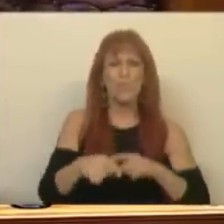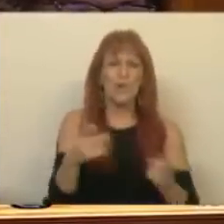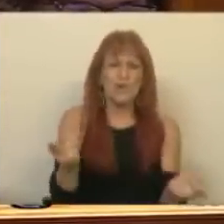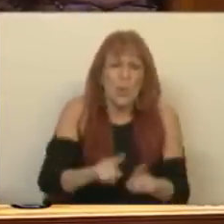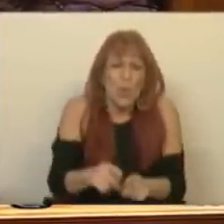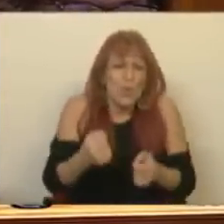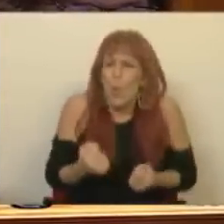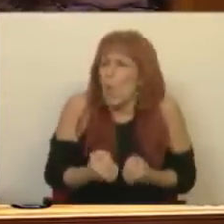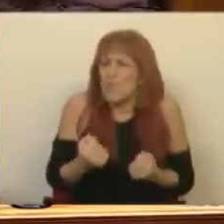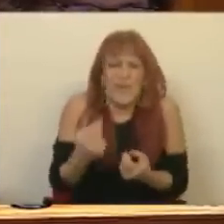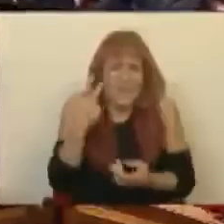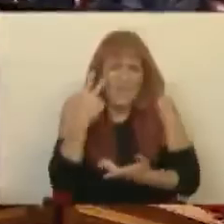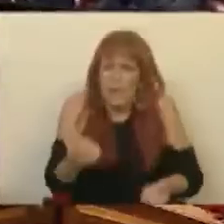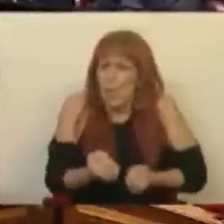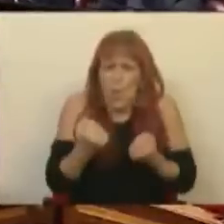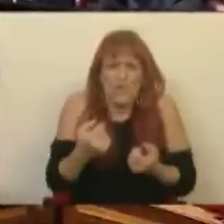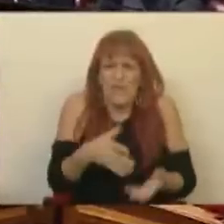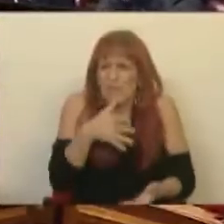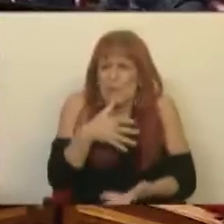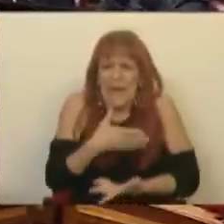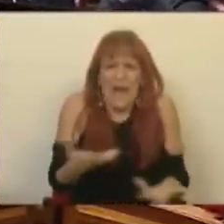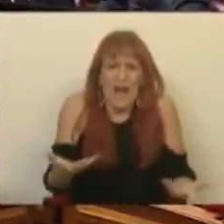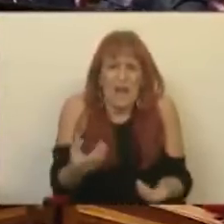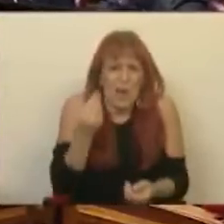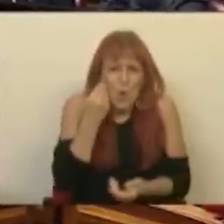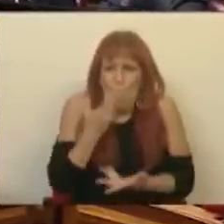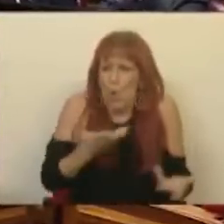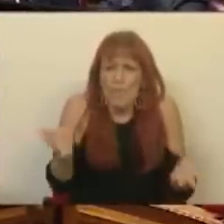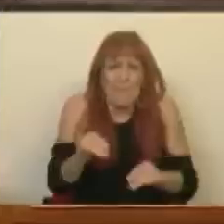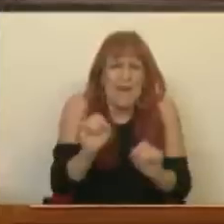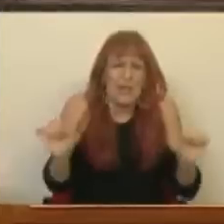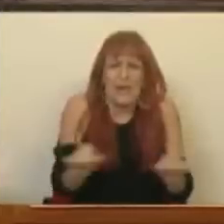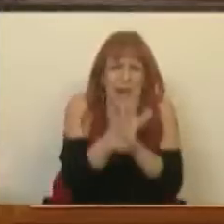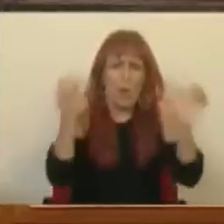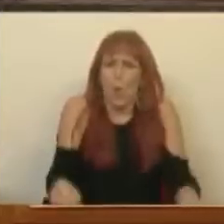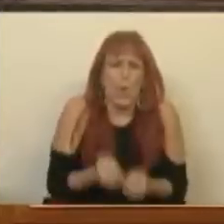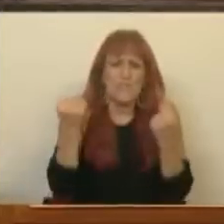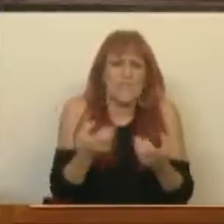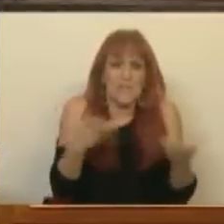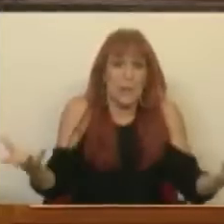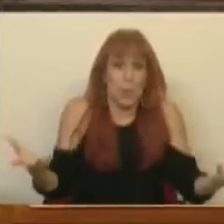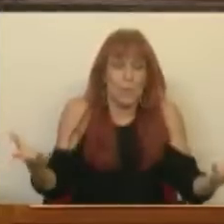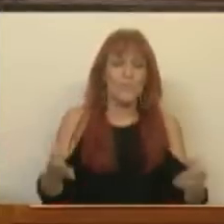consigo estar a ver não consigo explicar de uma forma mais clara